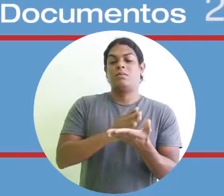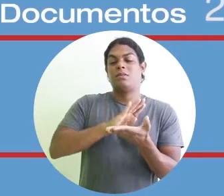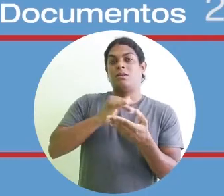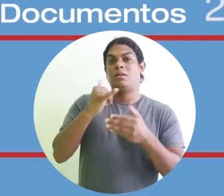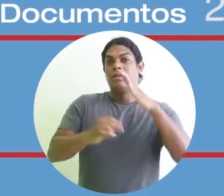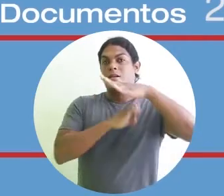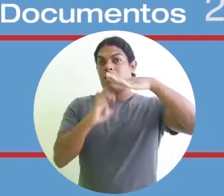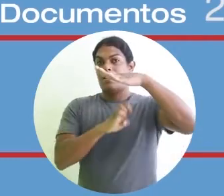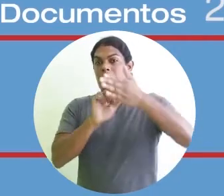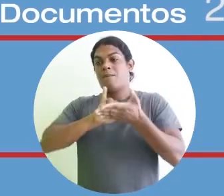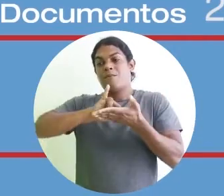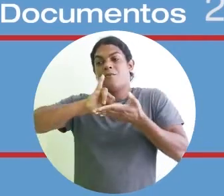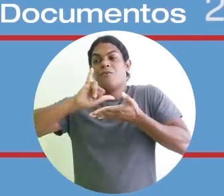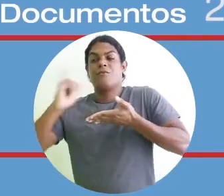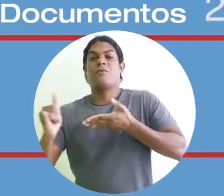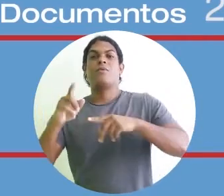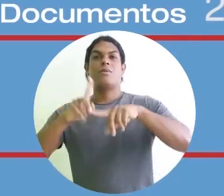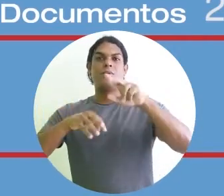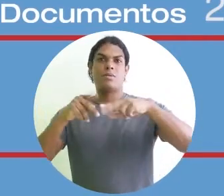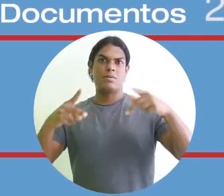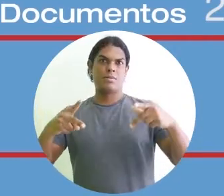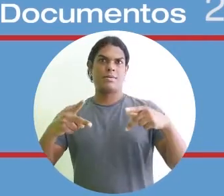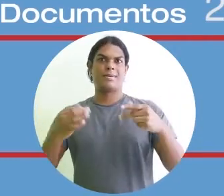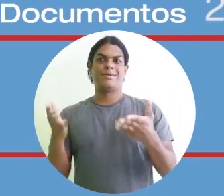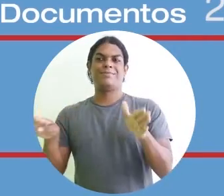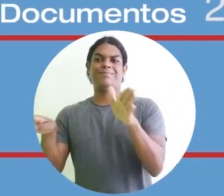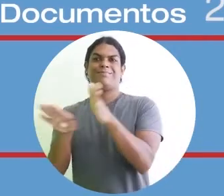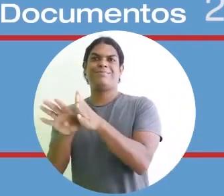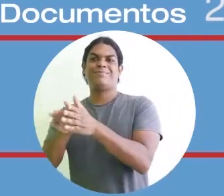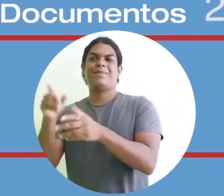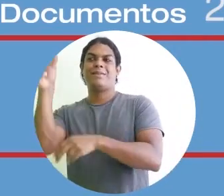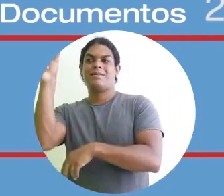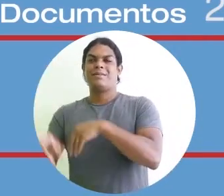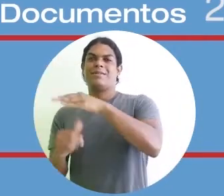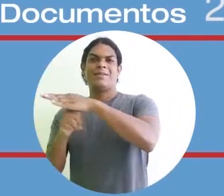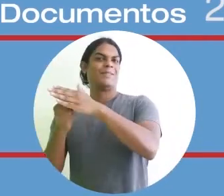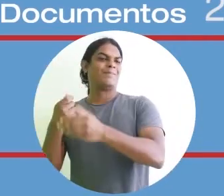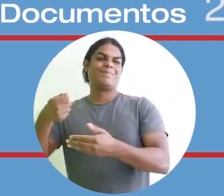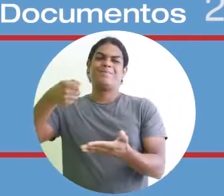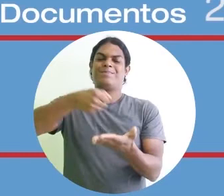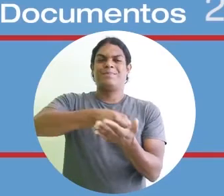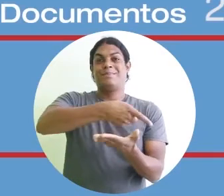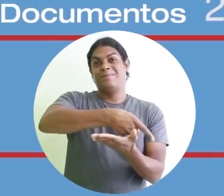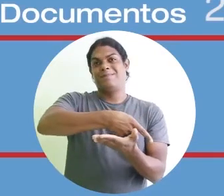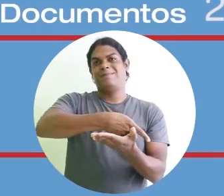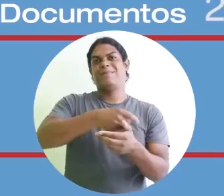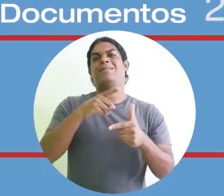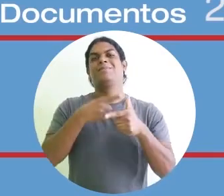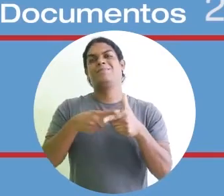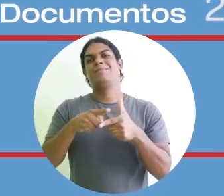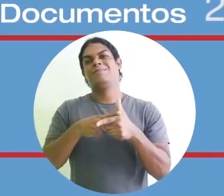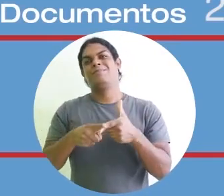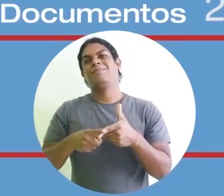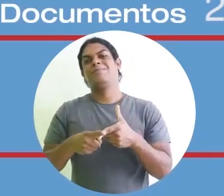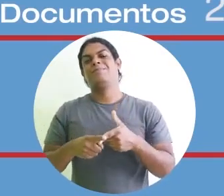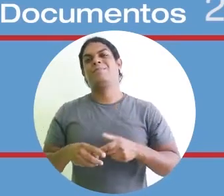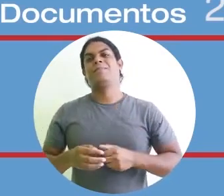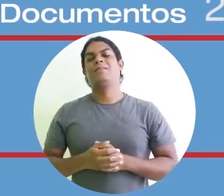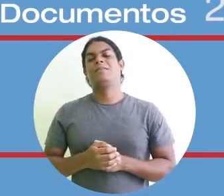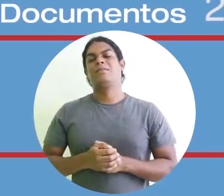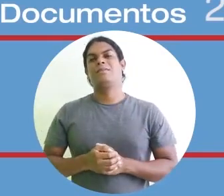importador não vai conseguir tirar. Mas nesse caso não, ele tem que enviar a documentação logo após o embarque para que o importador